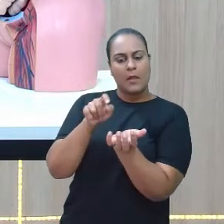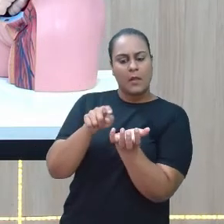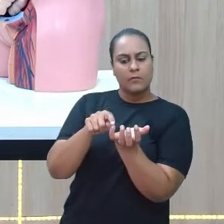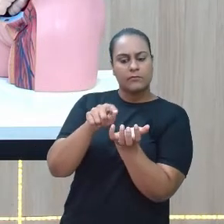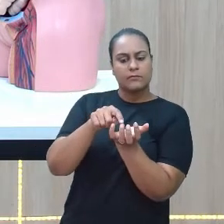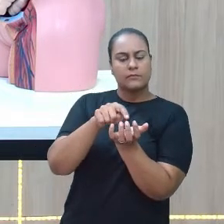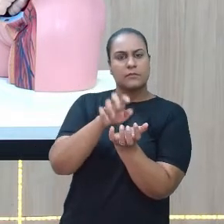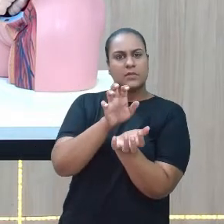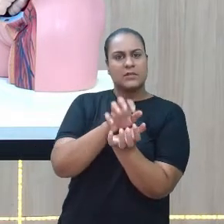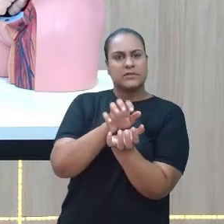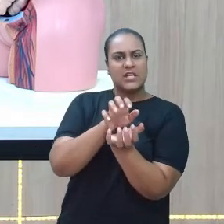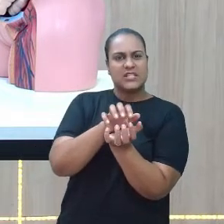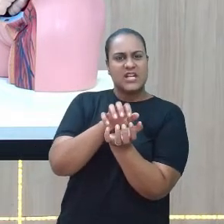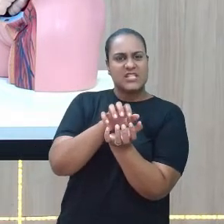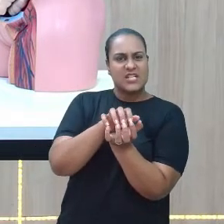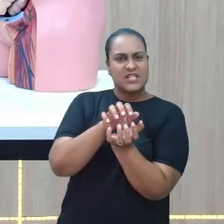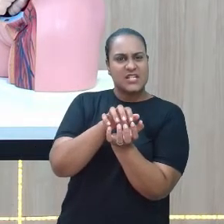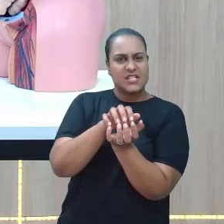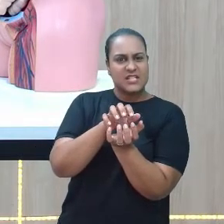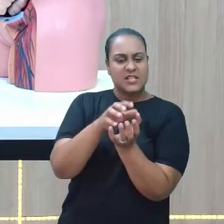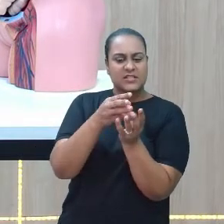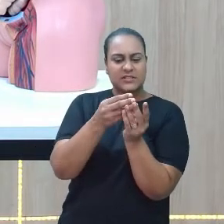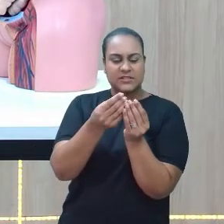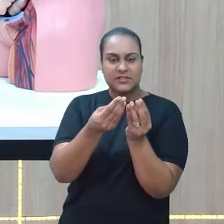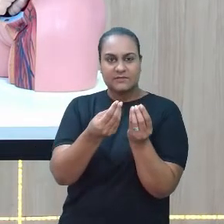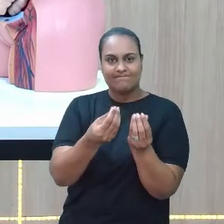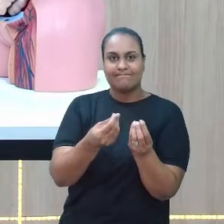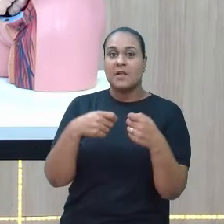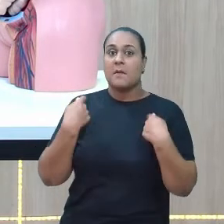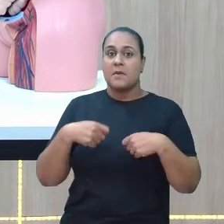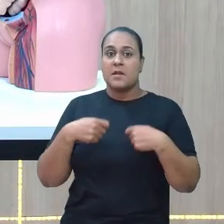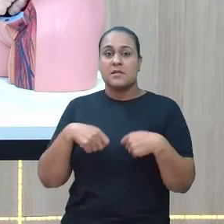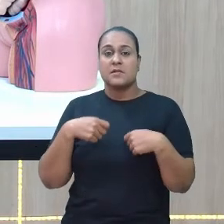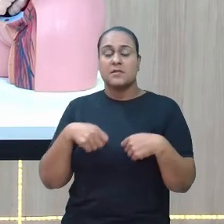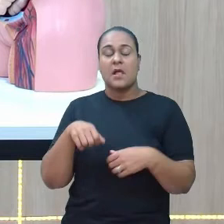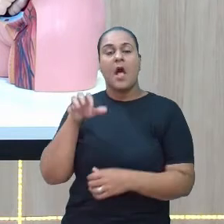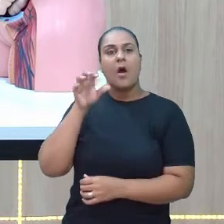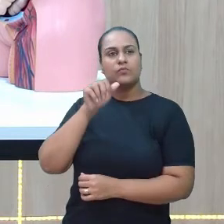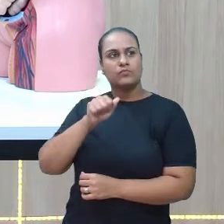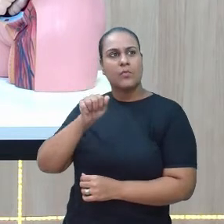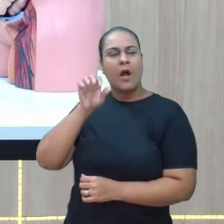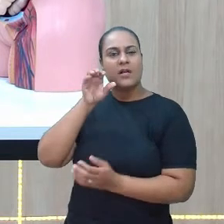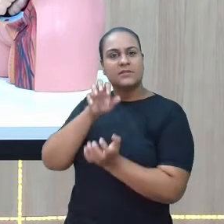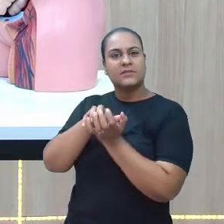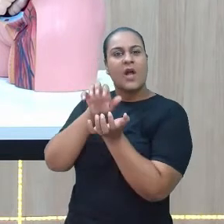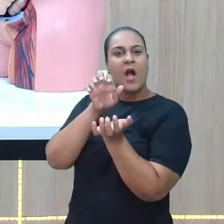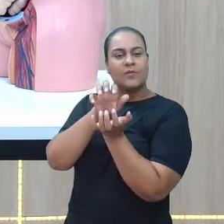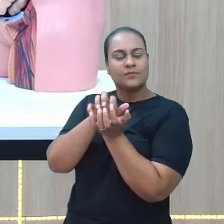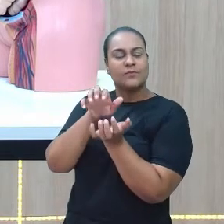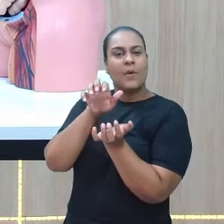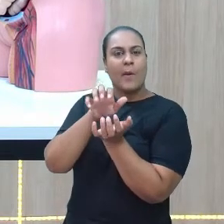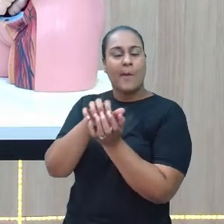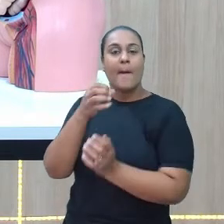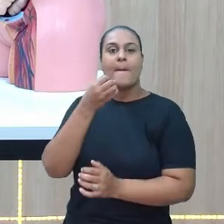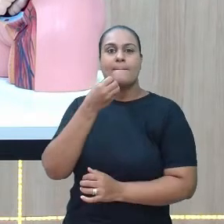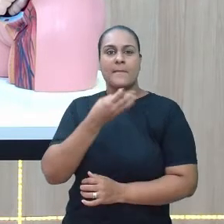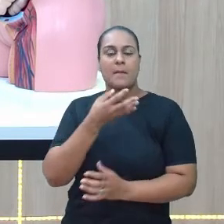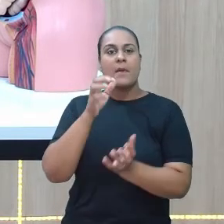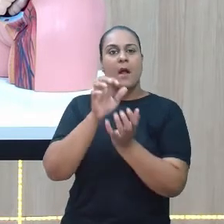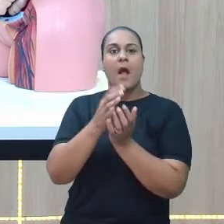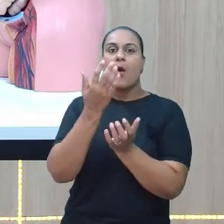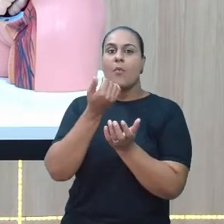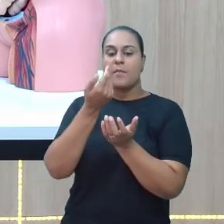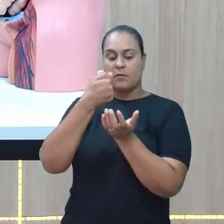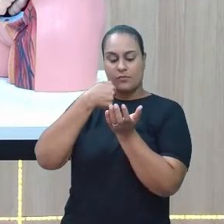nós trituramos os alimentos. Então, precisamos mastigar bem para que os alimentos sejam digeridos